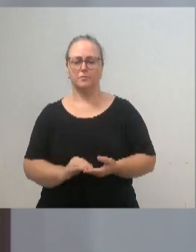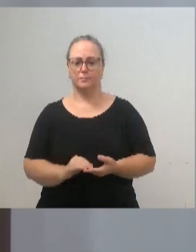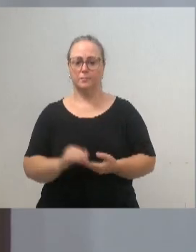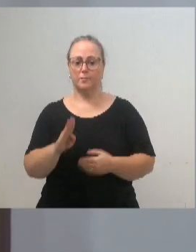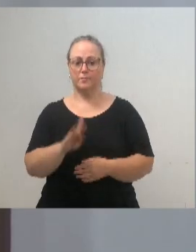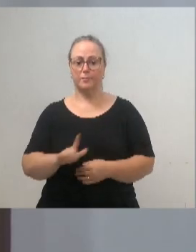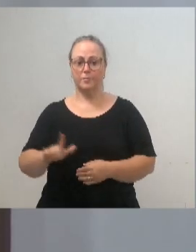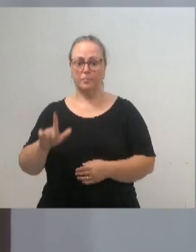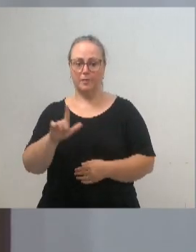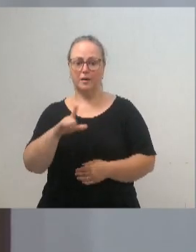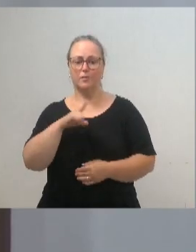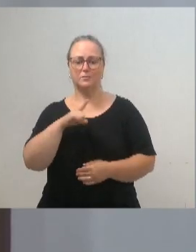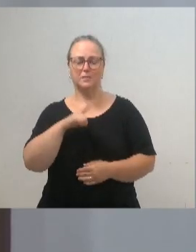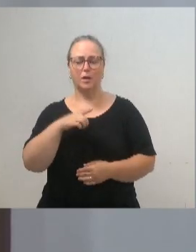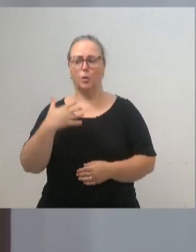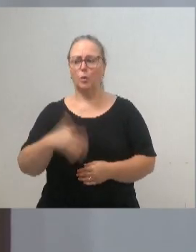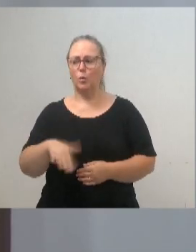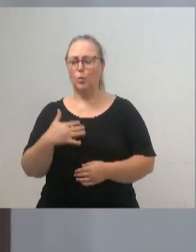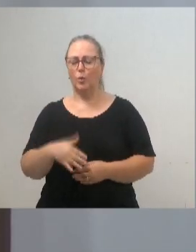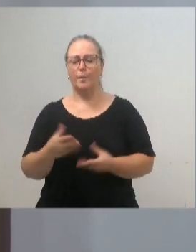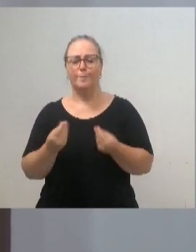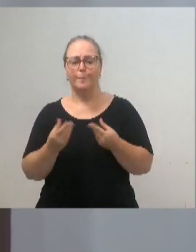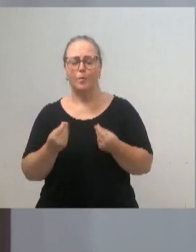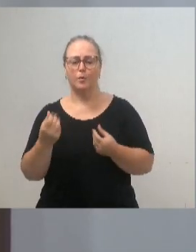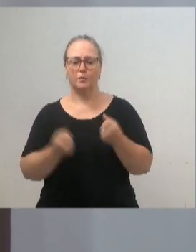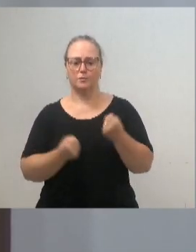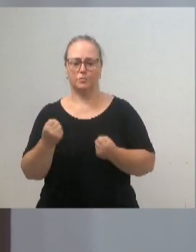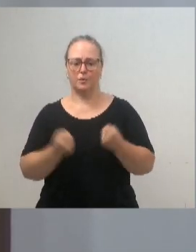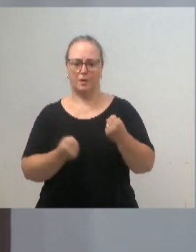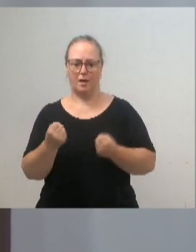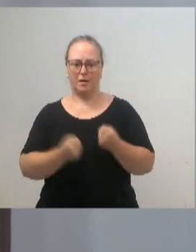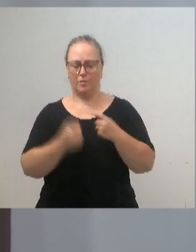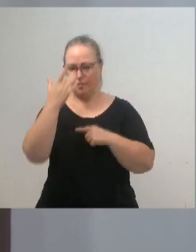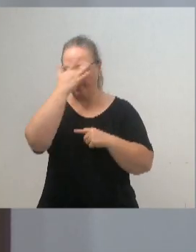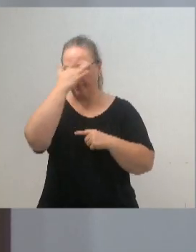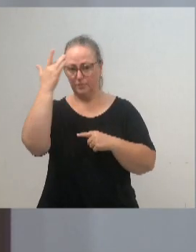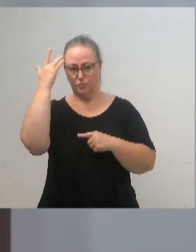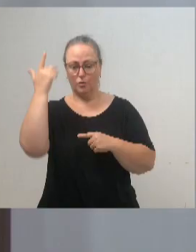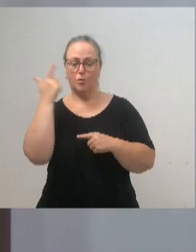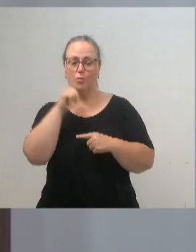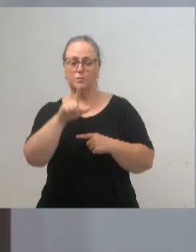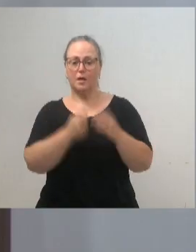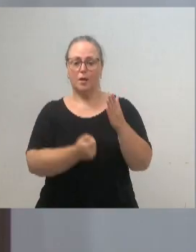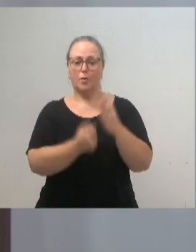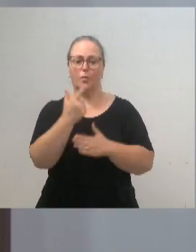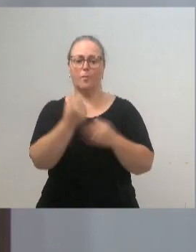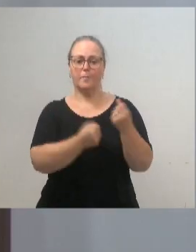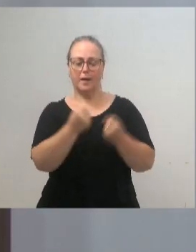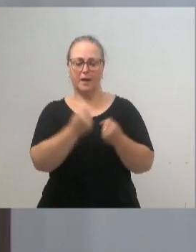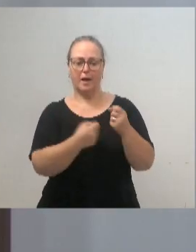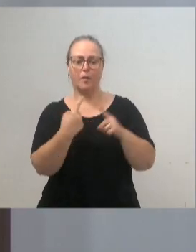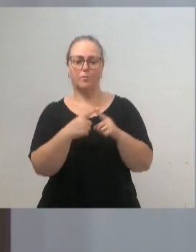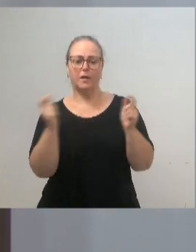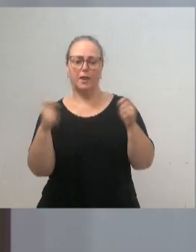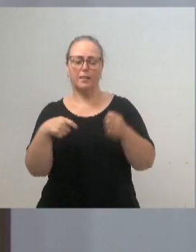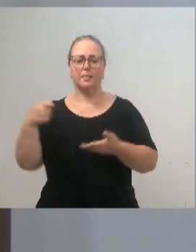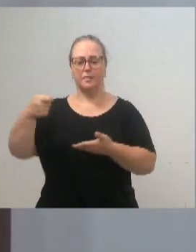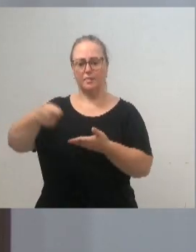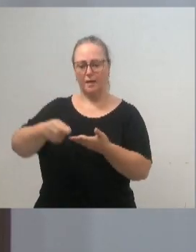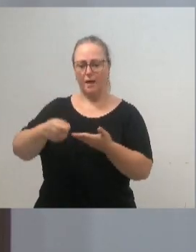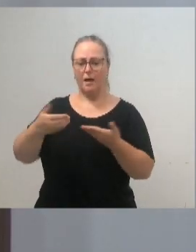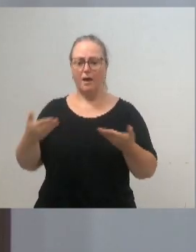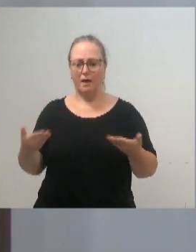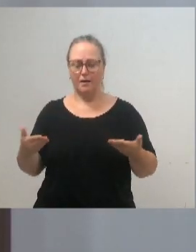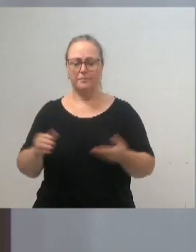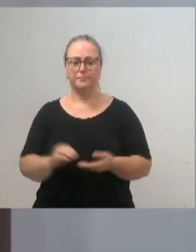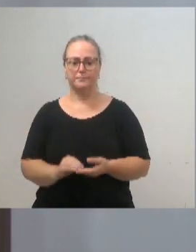grande do automóvel. Existe sim uma oferta de veículos, as pessoas podem andar com carros porque têm condições de pagar. E aqui eu cumprimento agora os